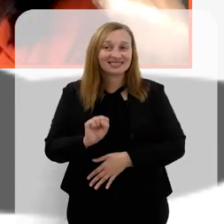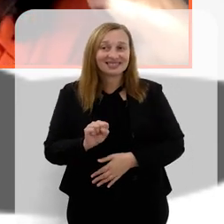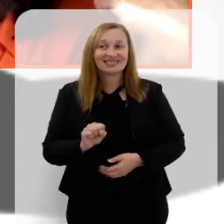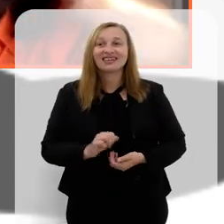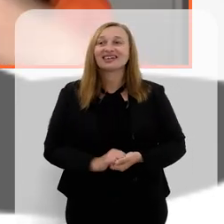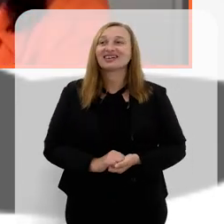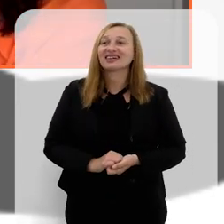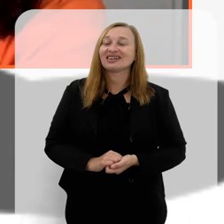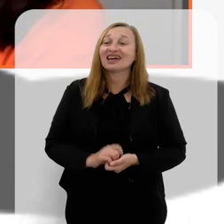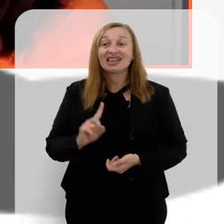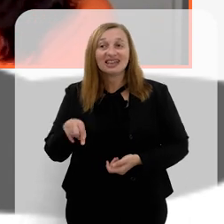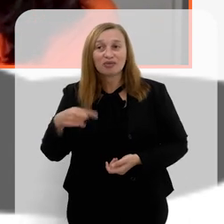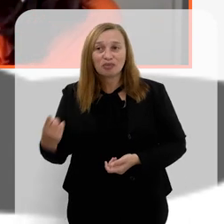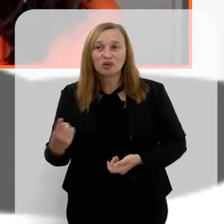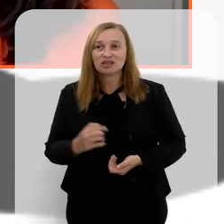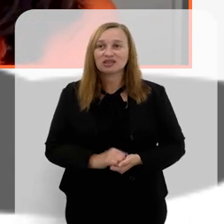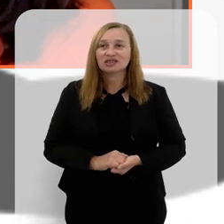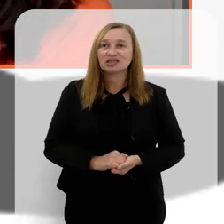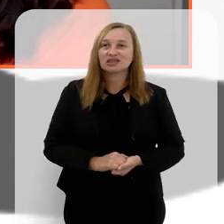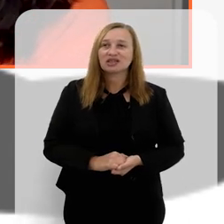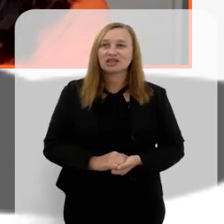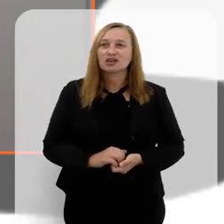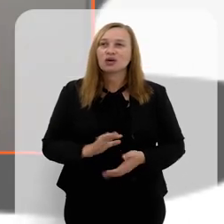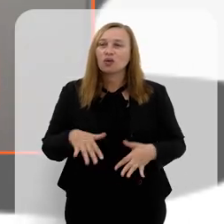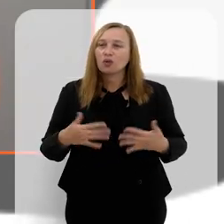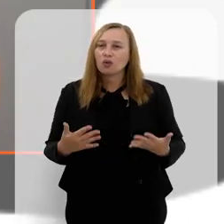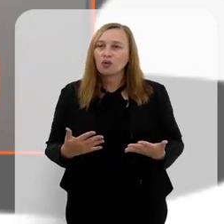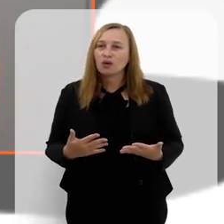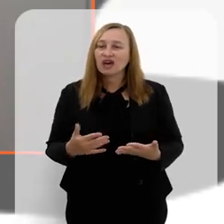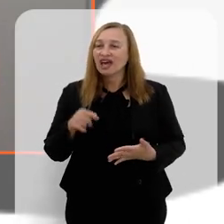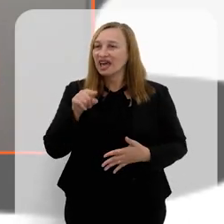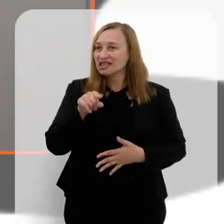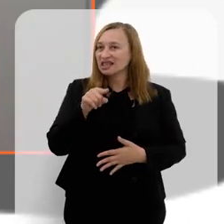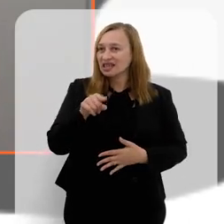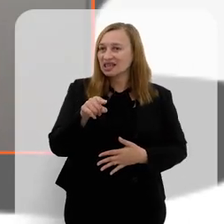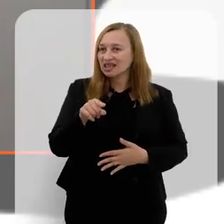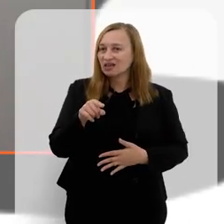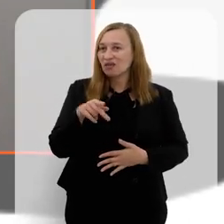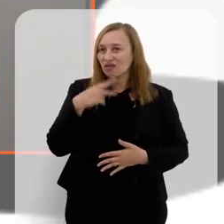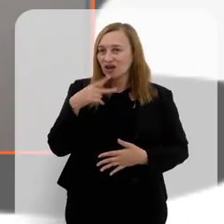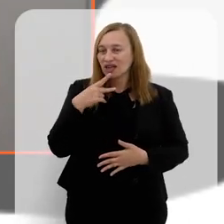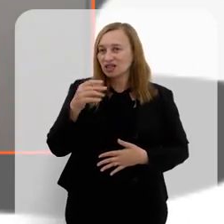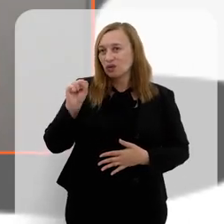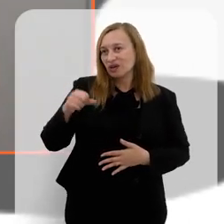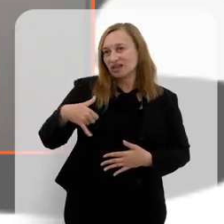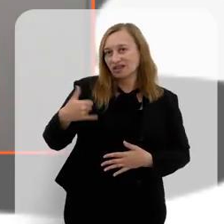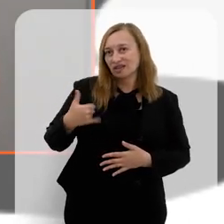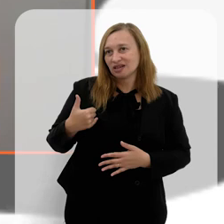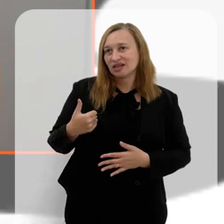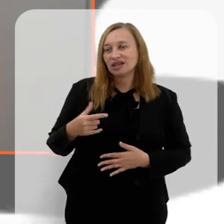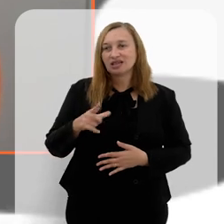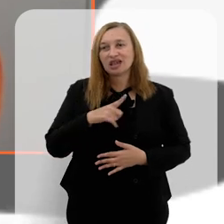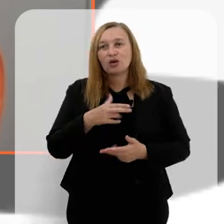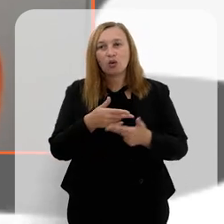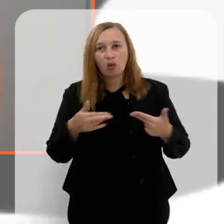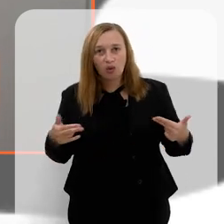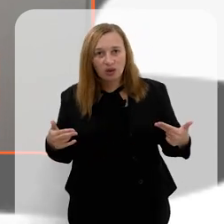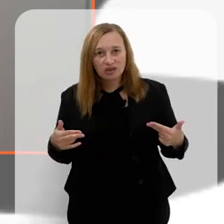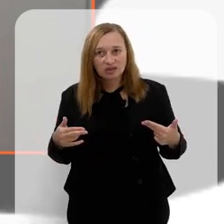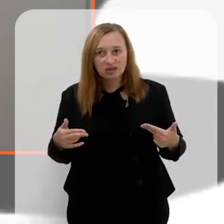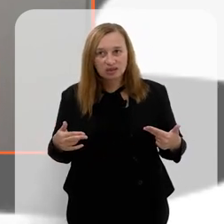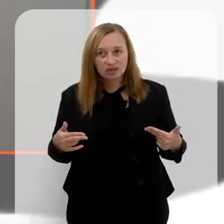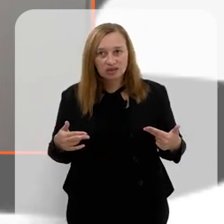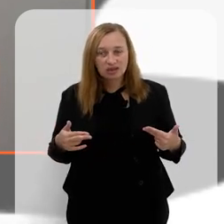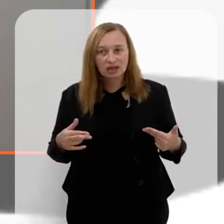antes. aí depois, quando a gente tem alguma, isso aqui é esse que eu falei de 8 anos, quando a gente tem